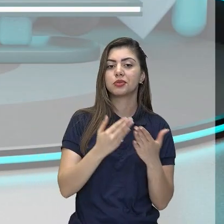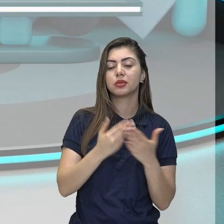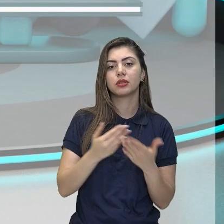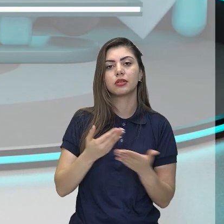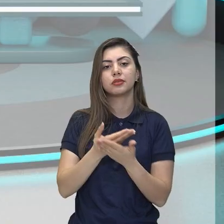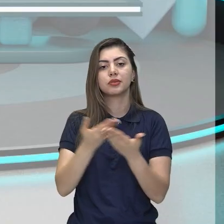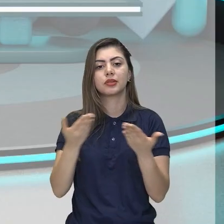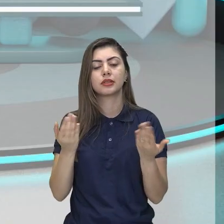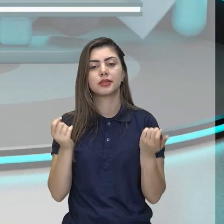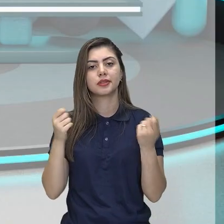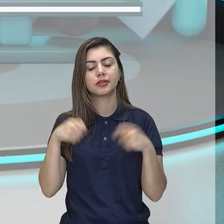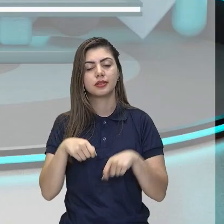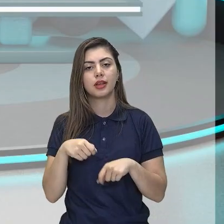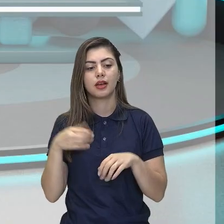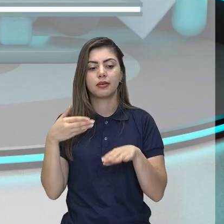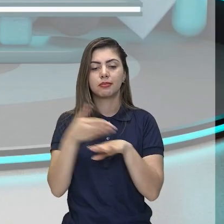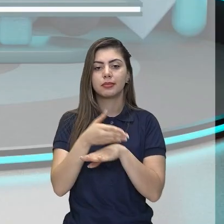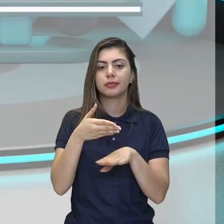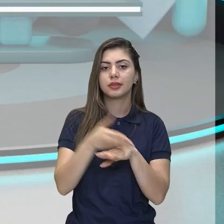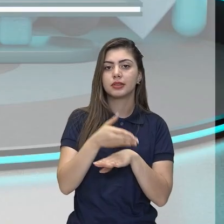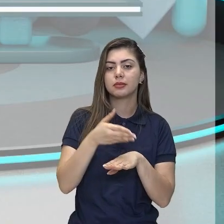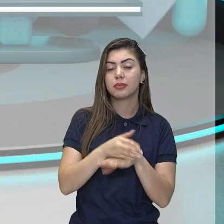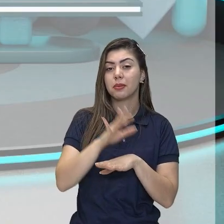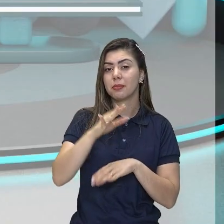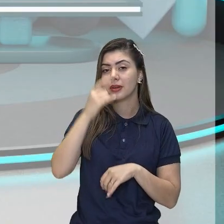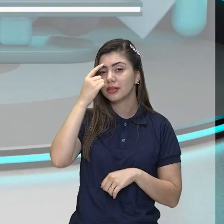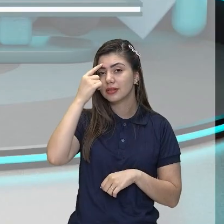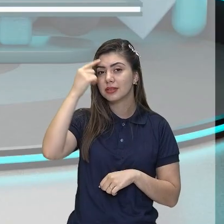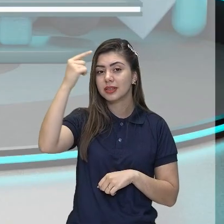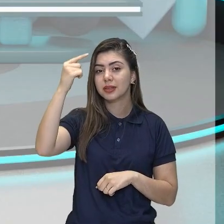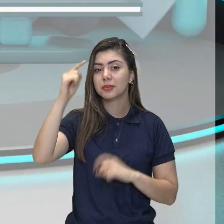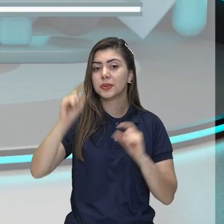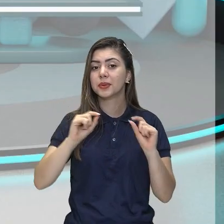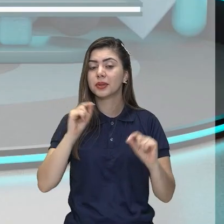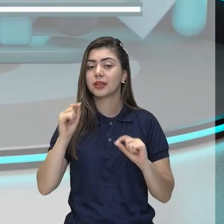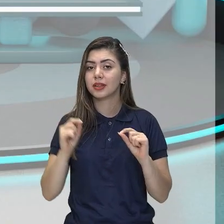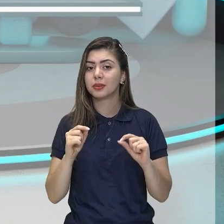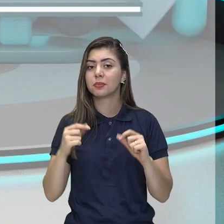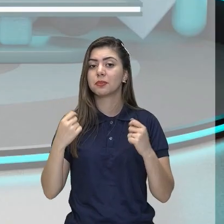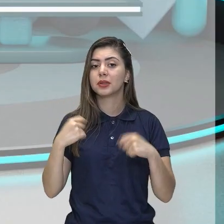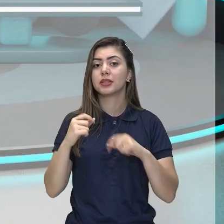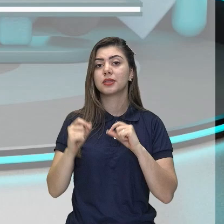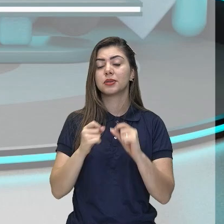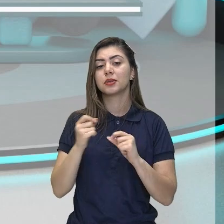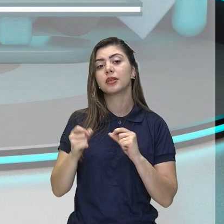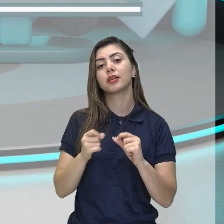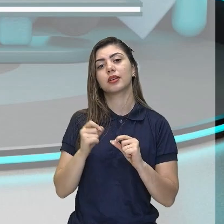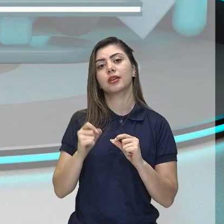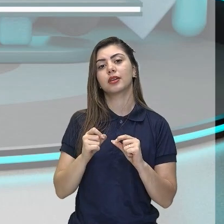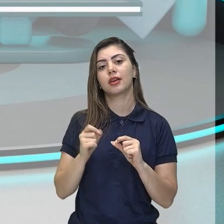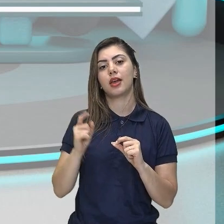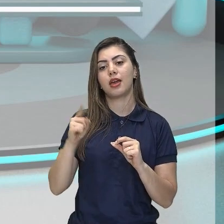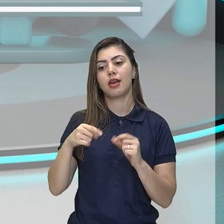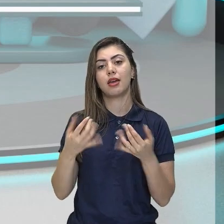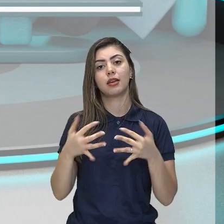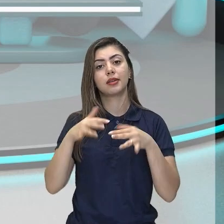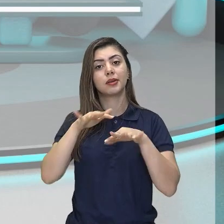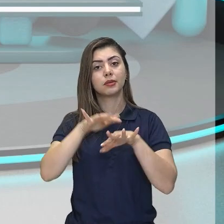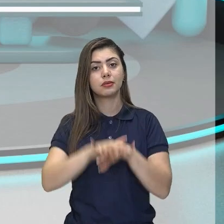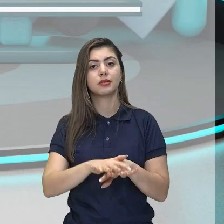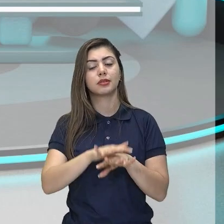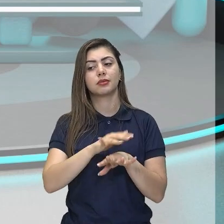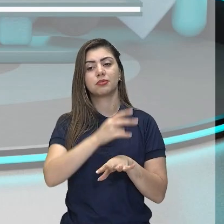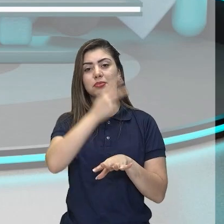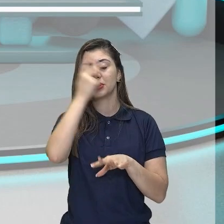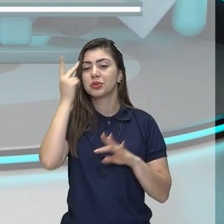também utilizar esse espaço, mas sempre lembrando do aspecto educativo e inclusivo, tá?